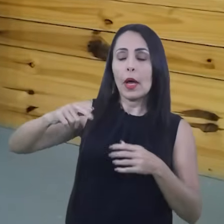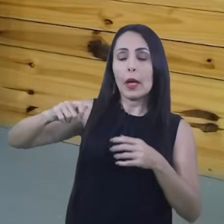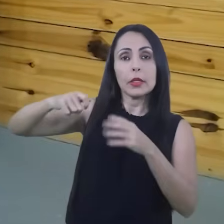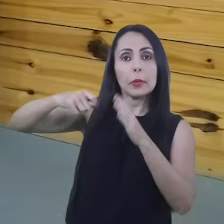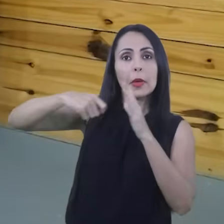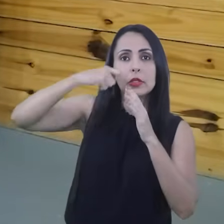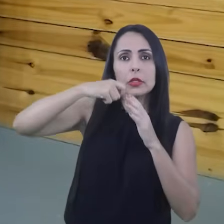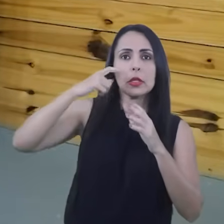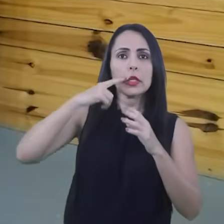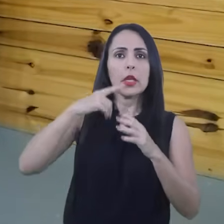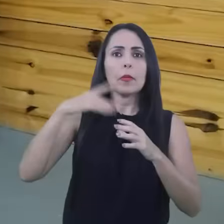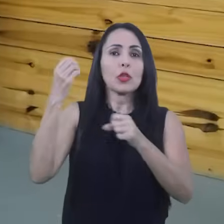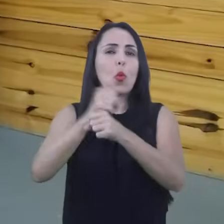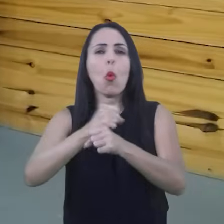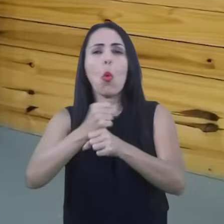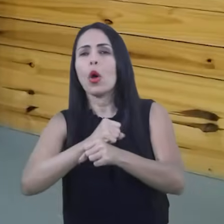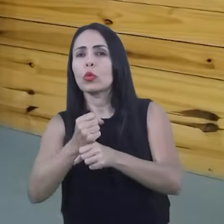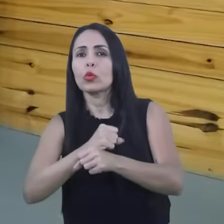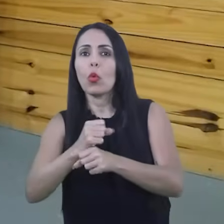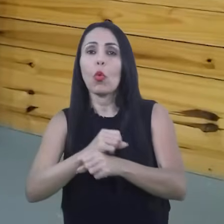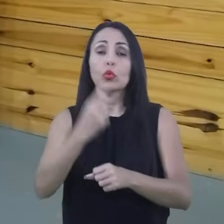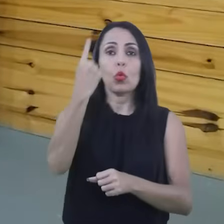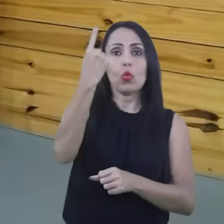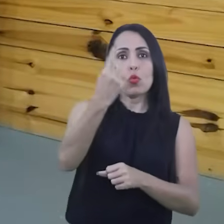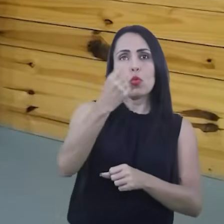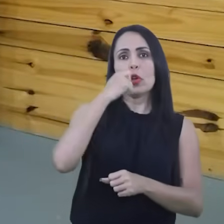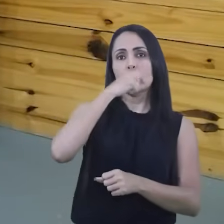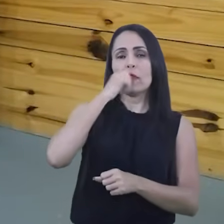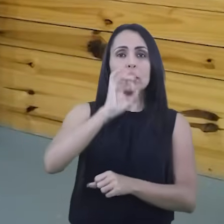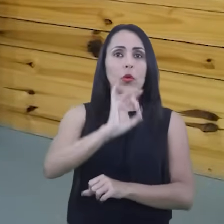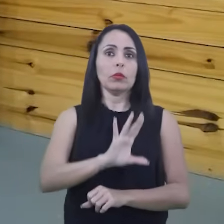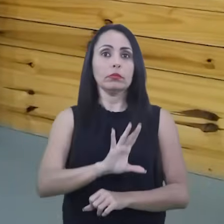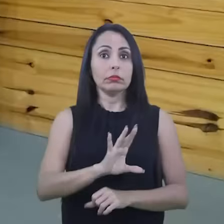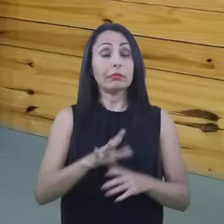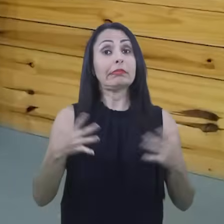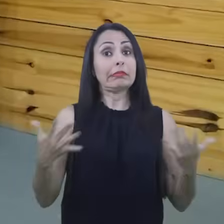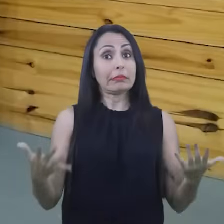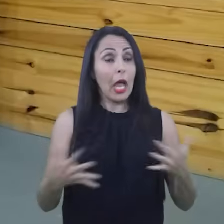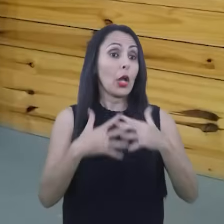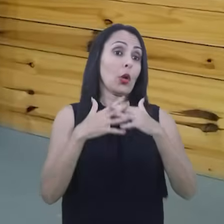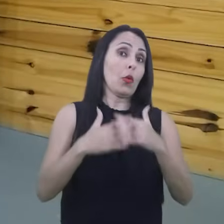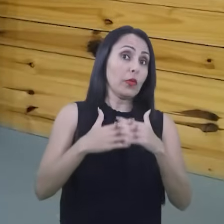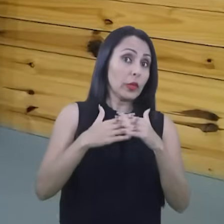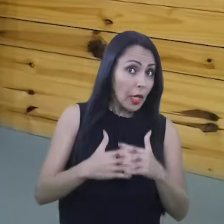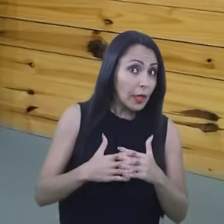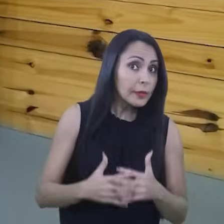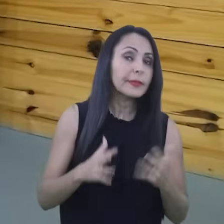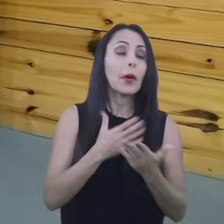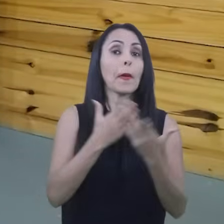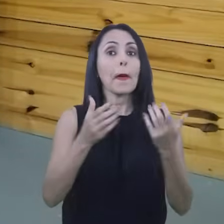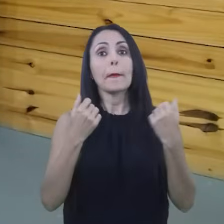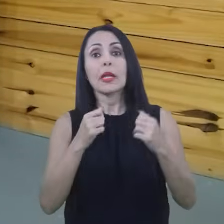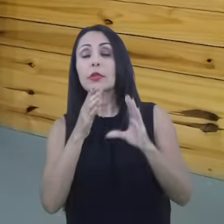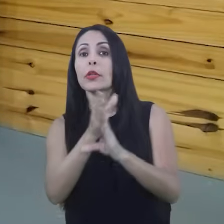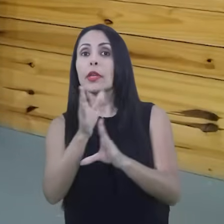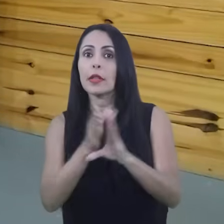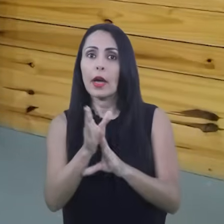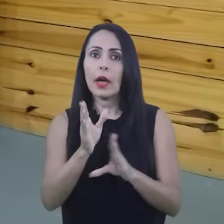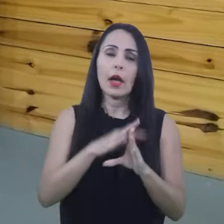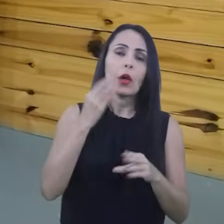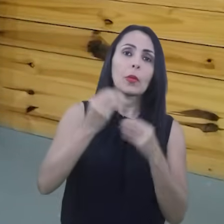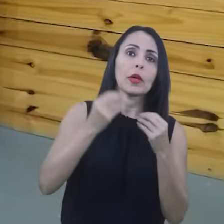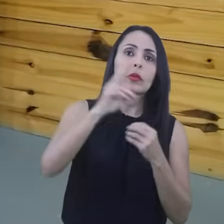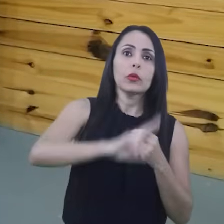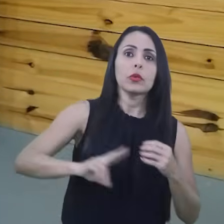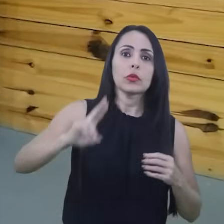passa o ano todo com escova só. Aí complica, né? Então a gente precisa realmente se orientar em relação a esse uso.